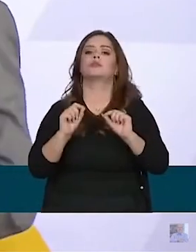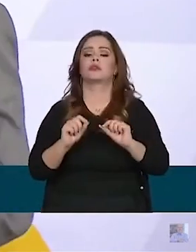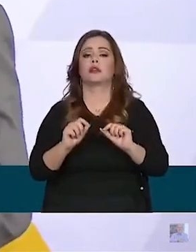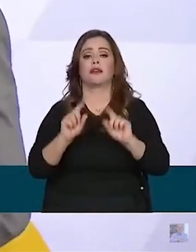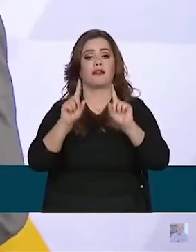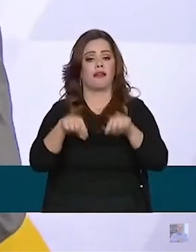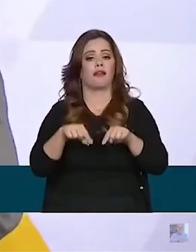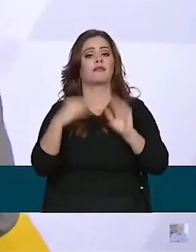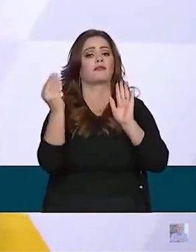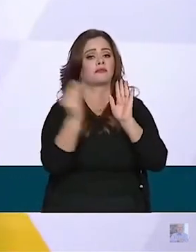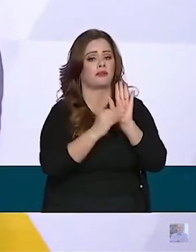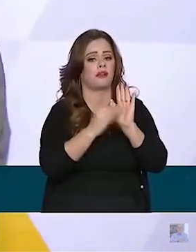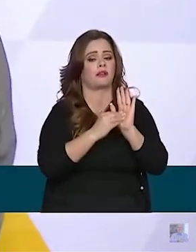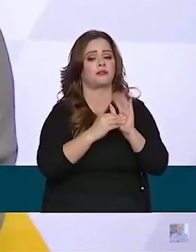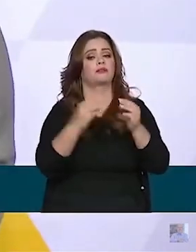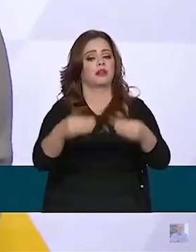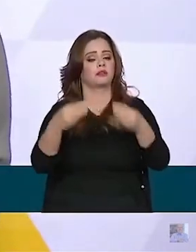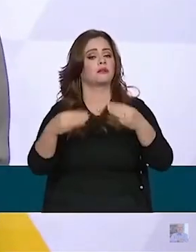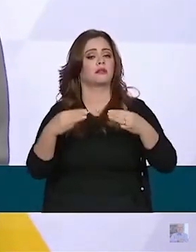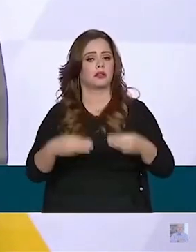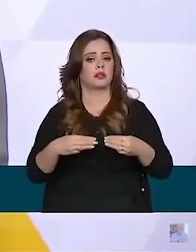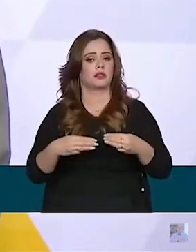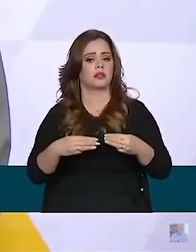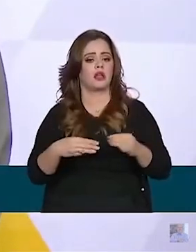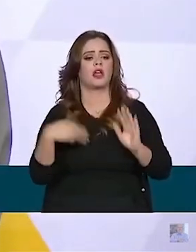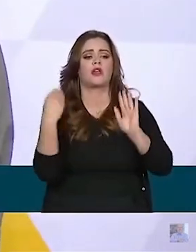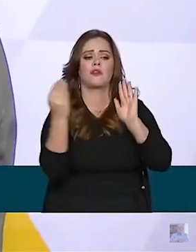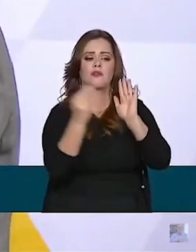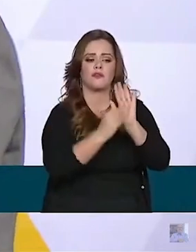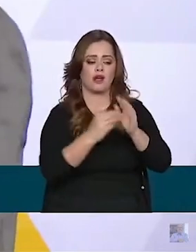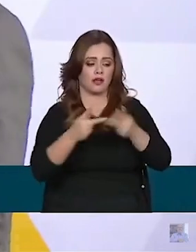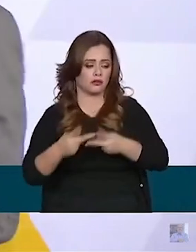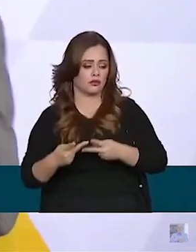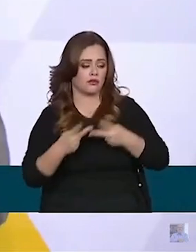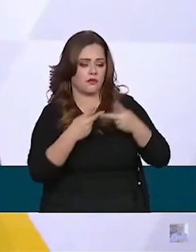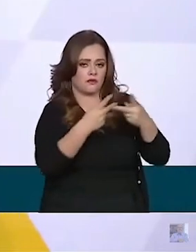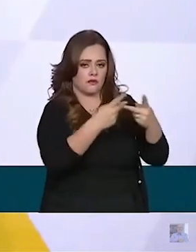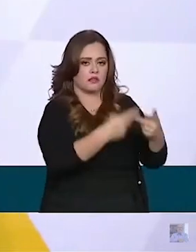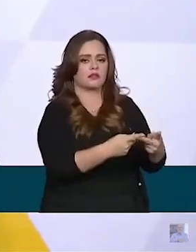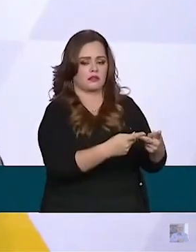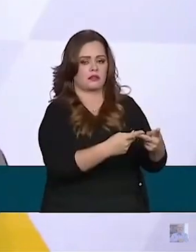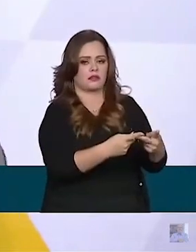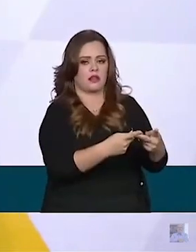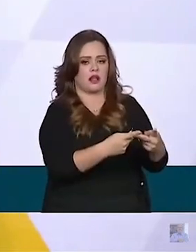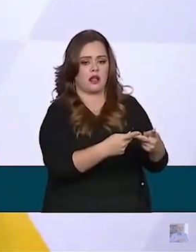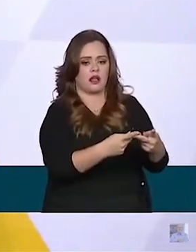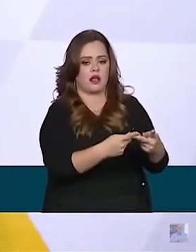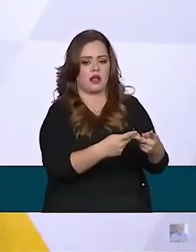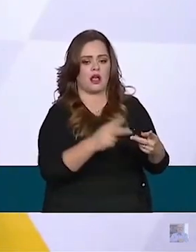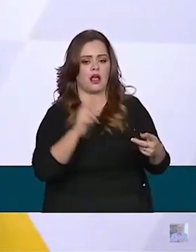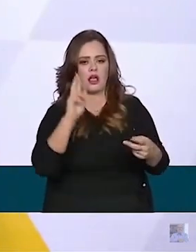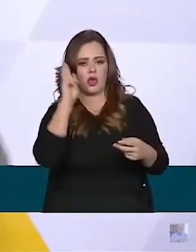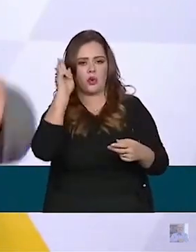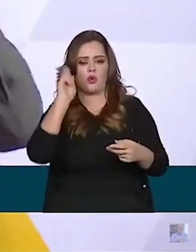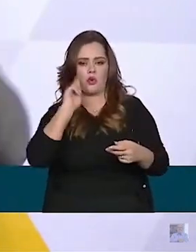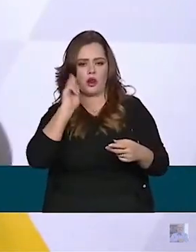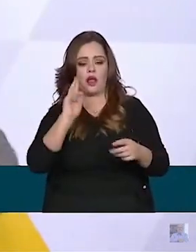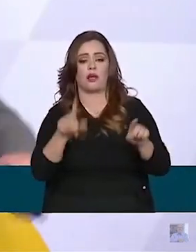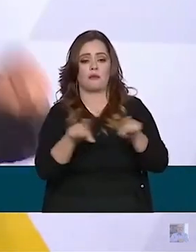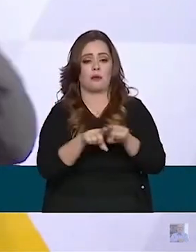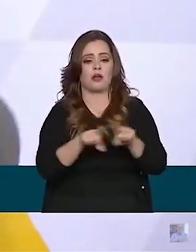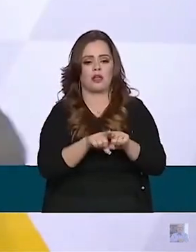ser ministra e o fato da gente ter visitado lá em Roraima uma terra Yanomami e